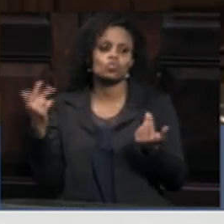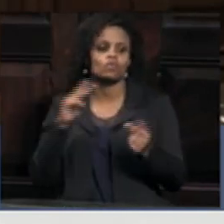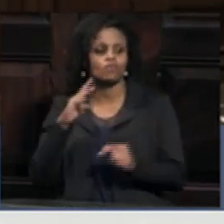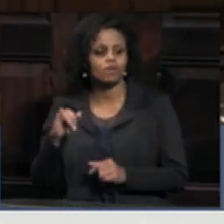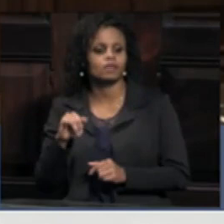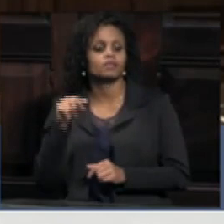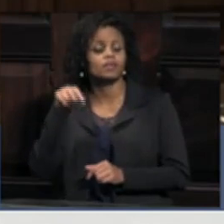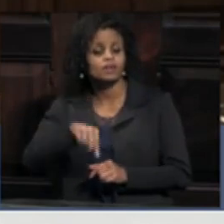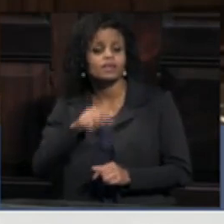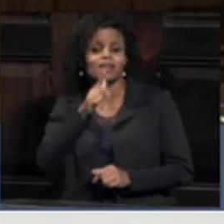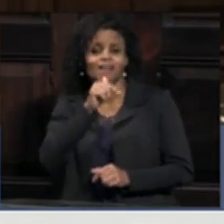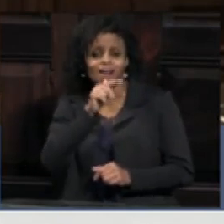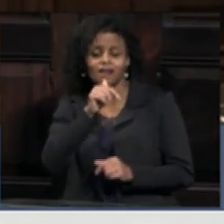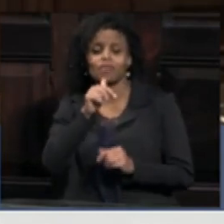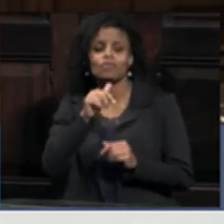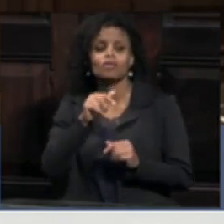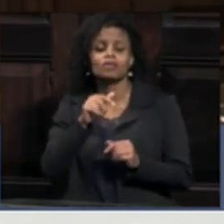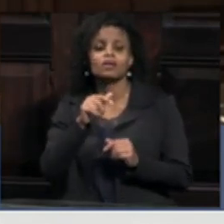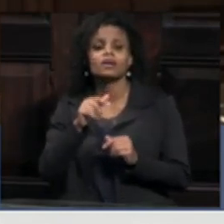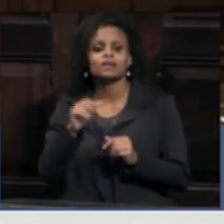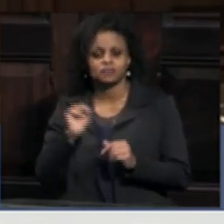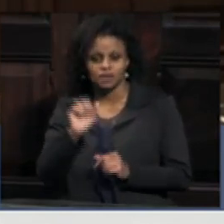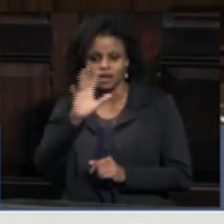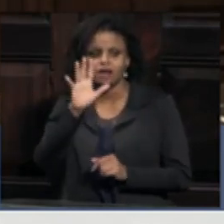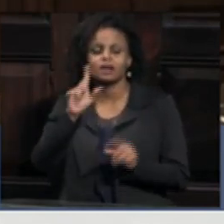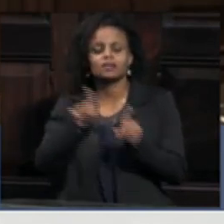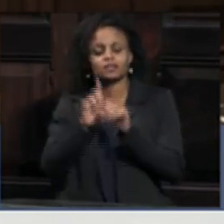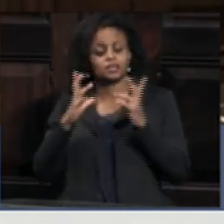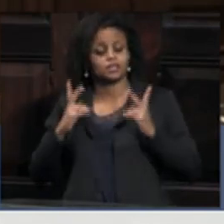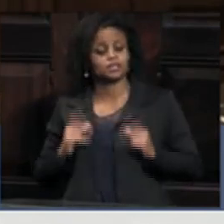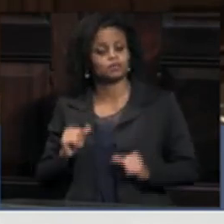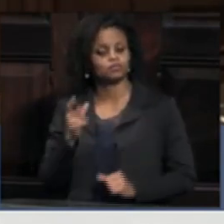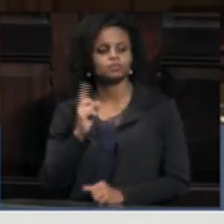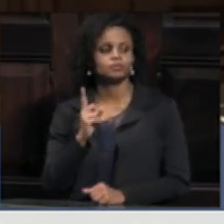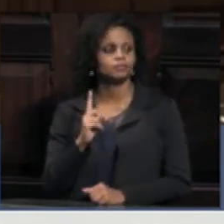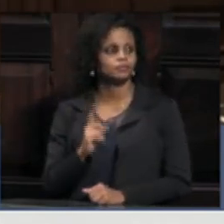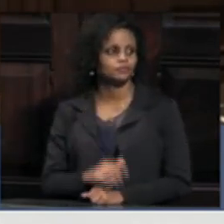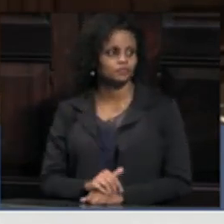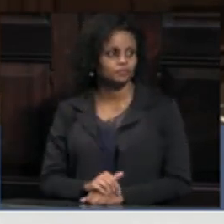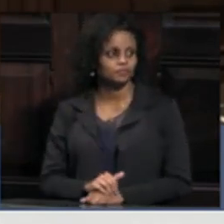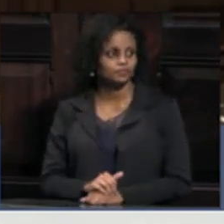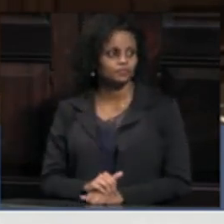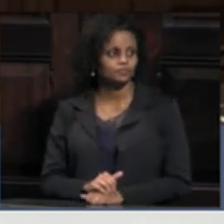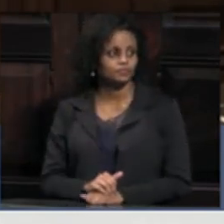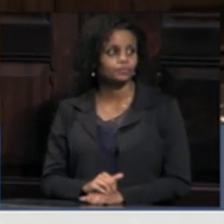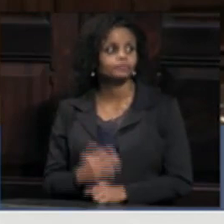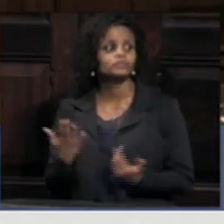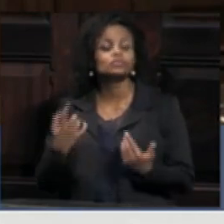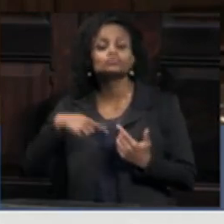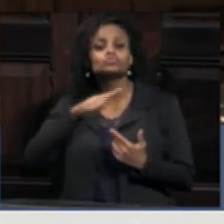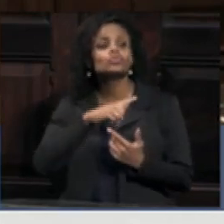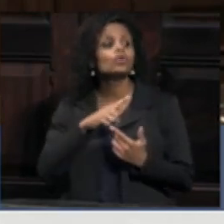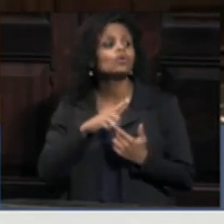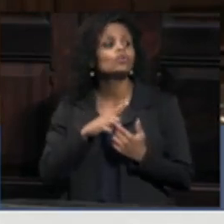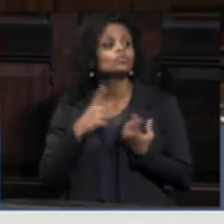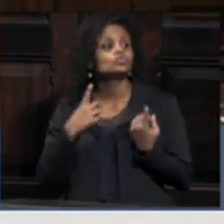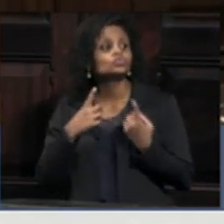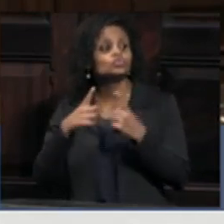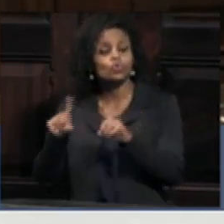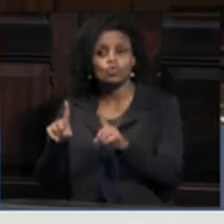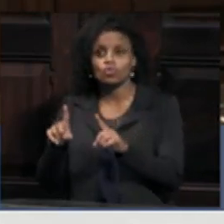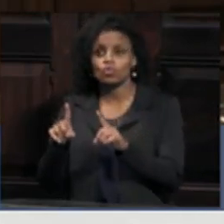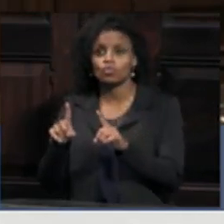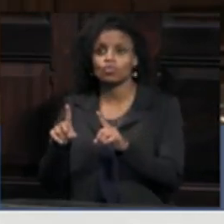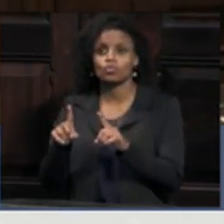é muito importante entender que estamos na contramão de outros